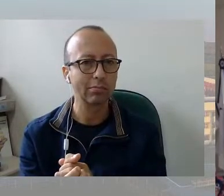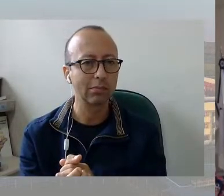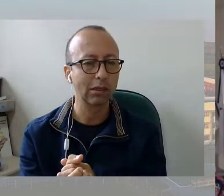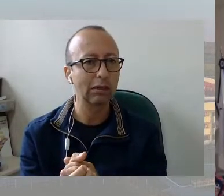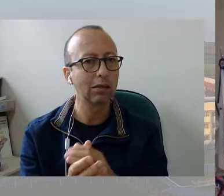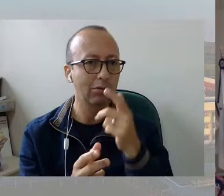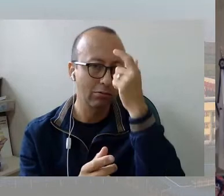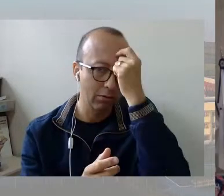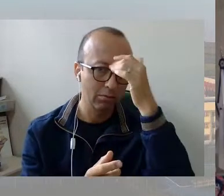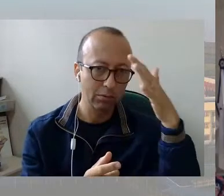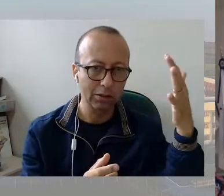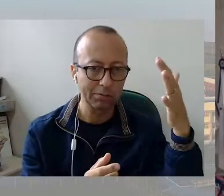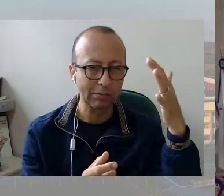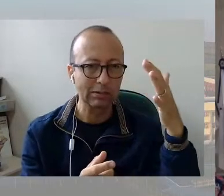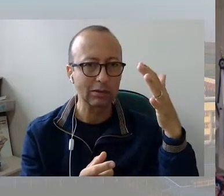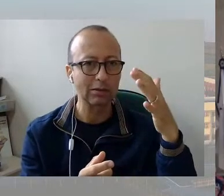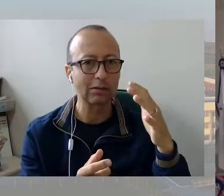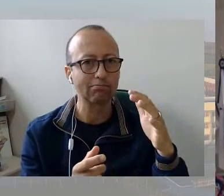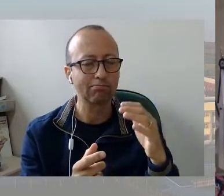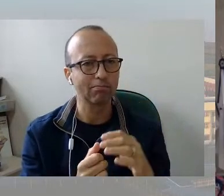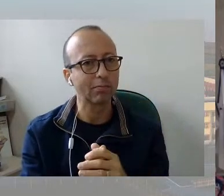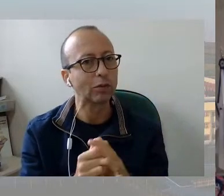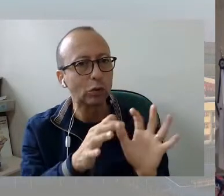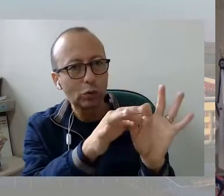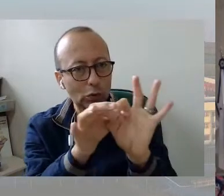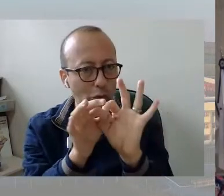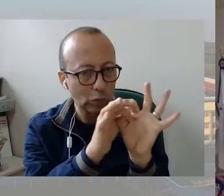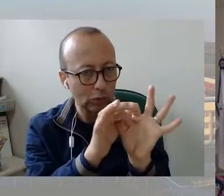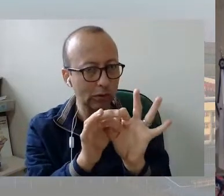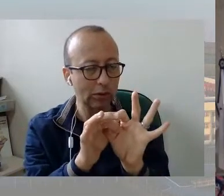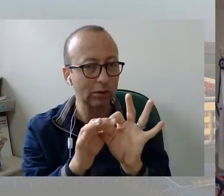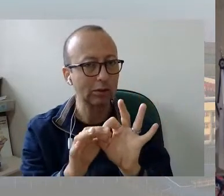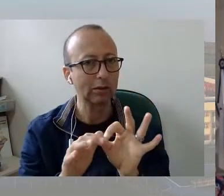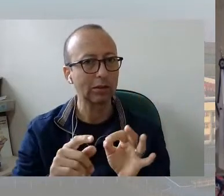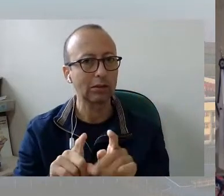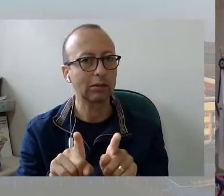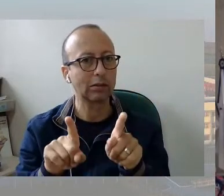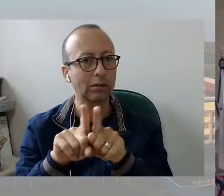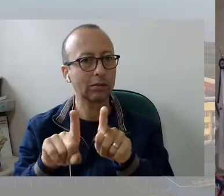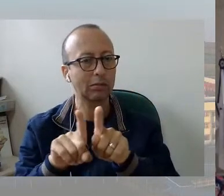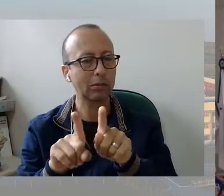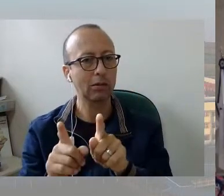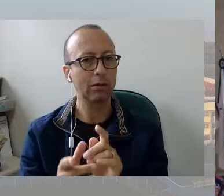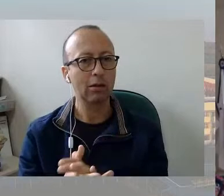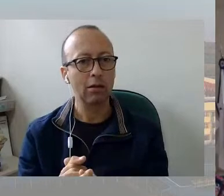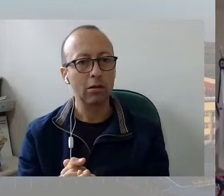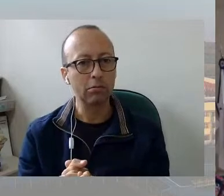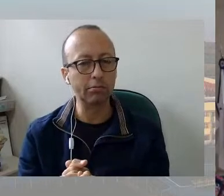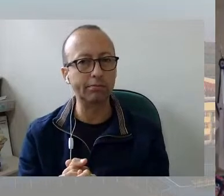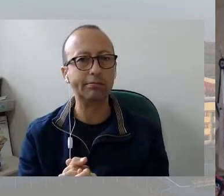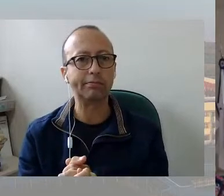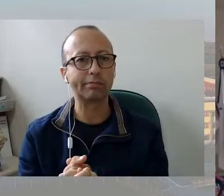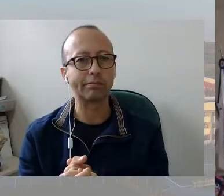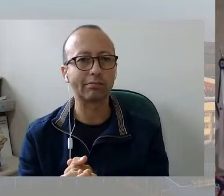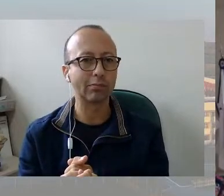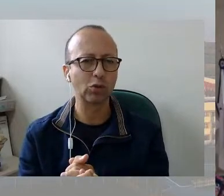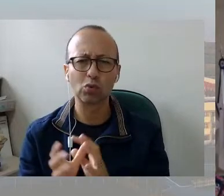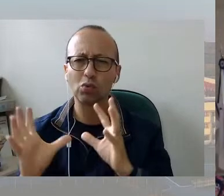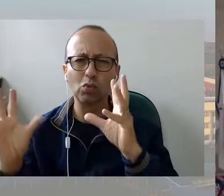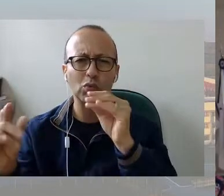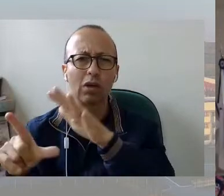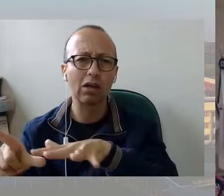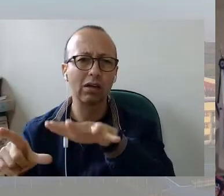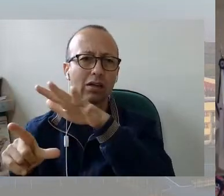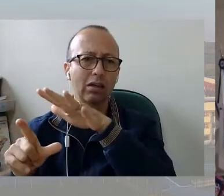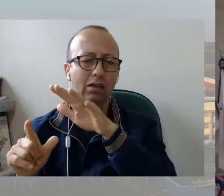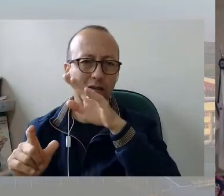uma única universidade, mas todo o que nós chamamos aí de setor educativo aqui da nossa